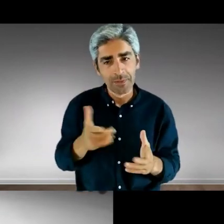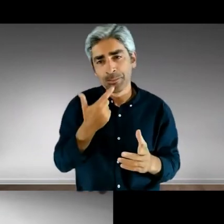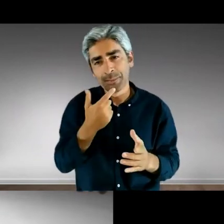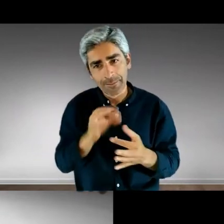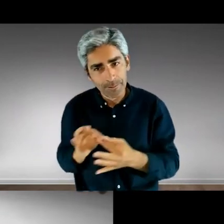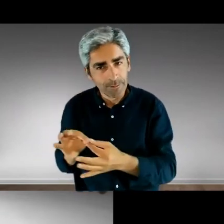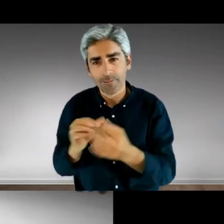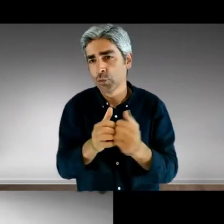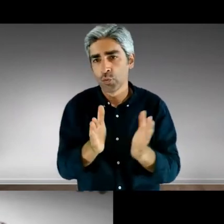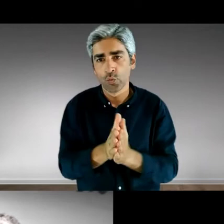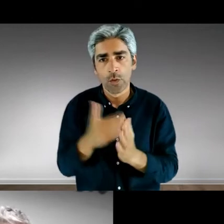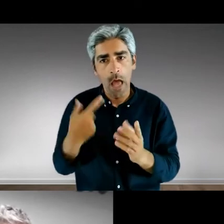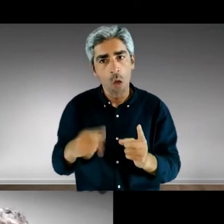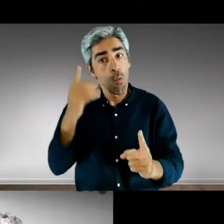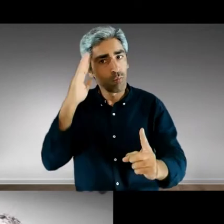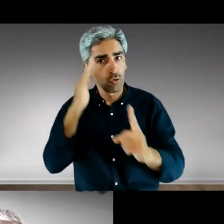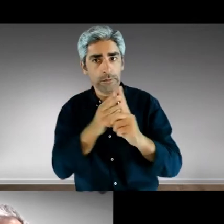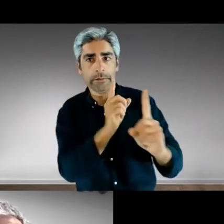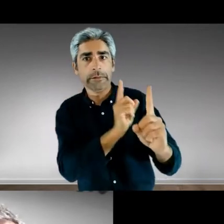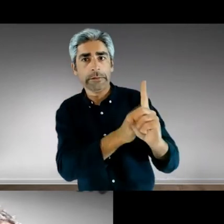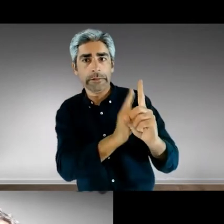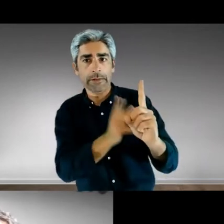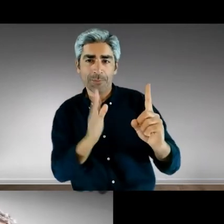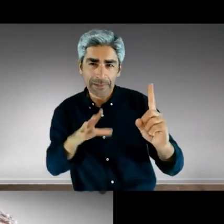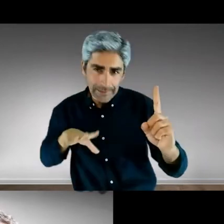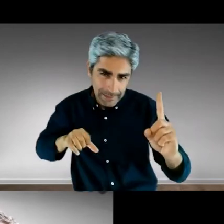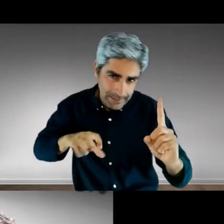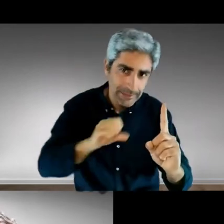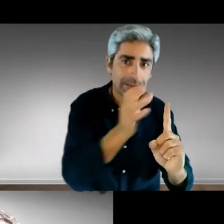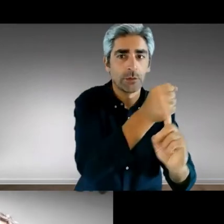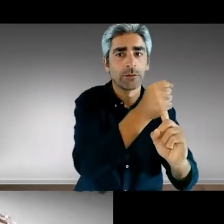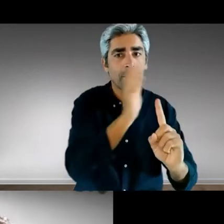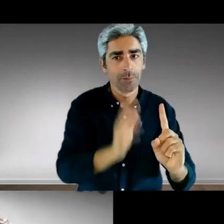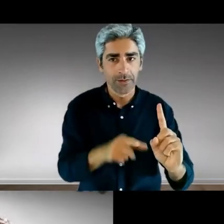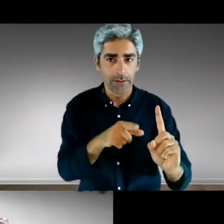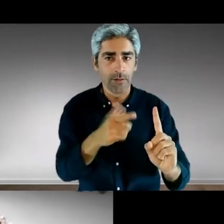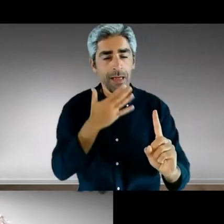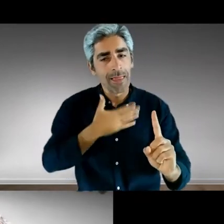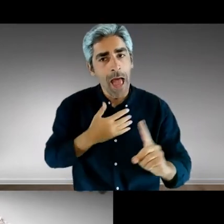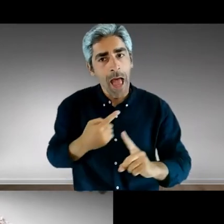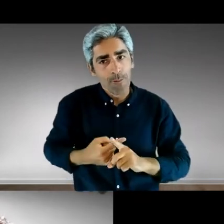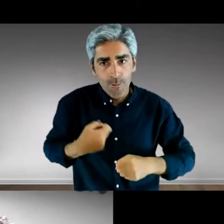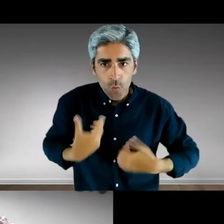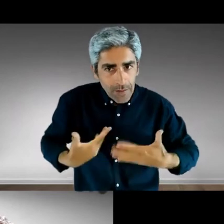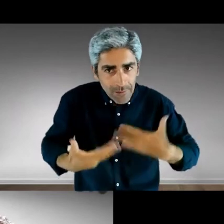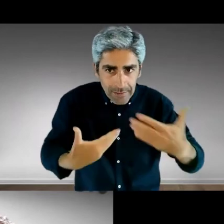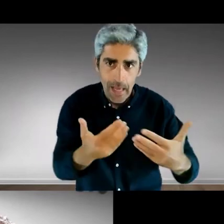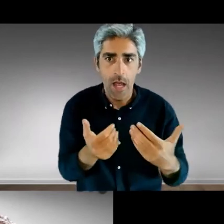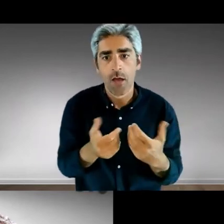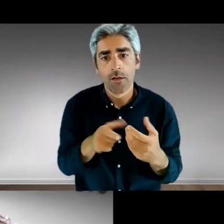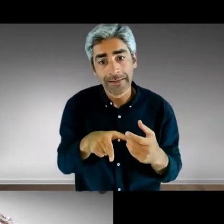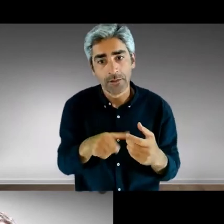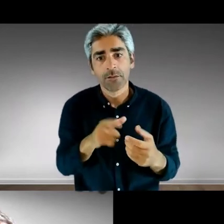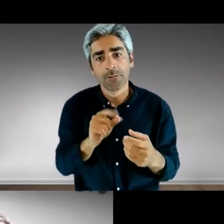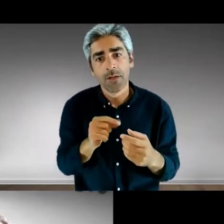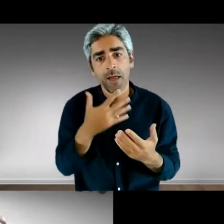facto, há um determinado objetivo que vai ser alcançado porque o propósito me motiva e eu sei que essa motivação e essa consequência